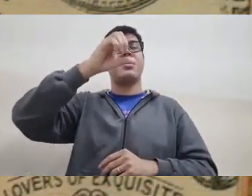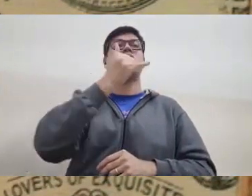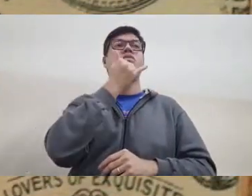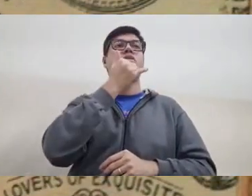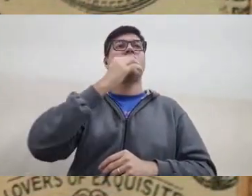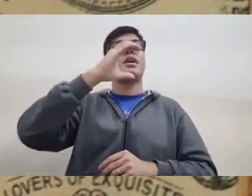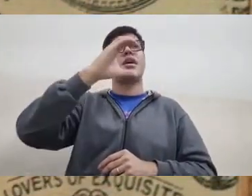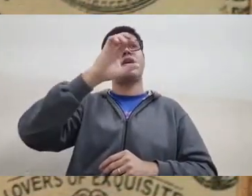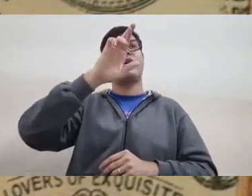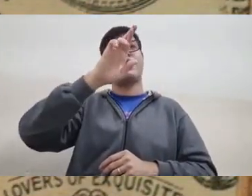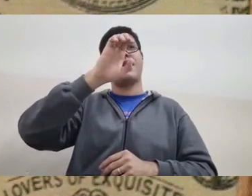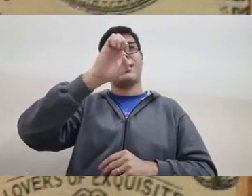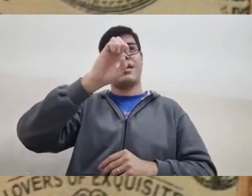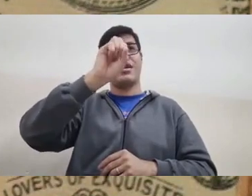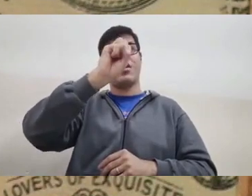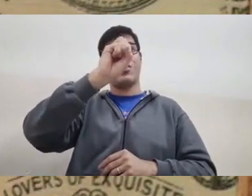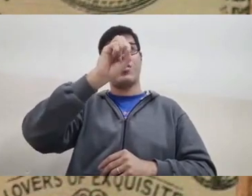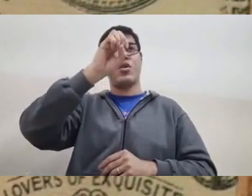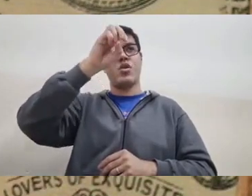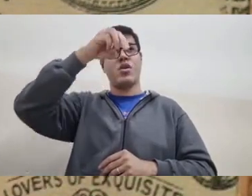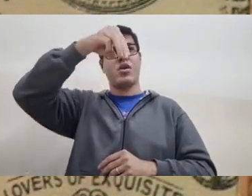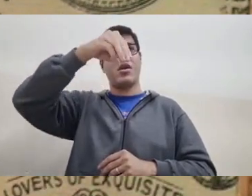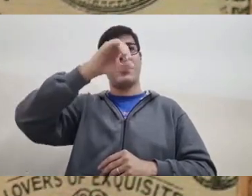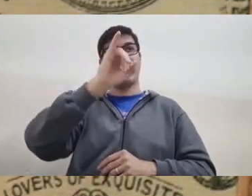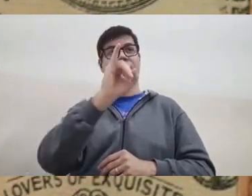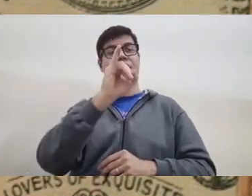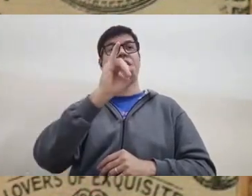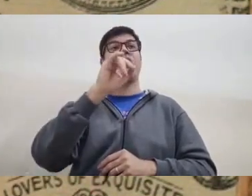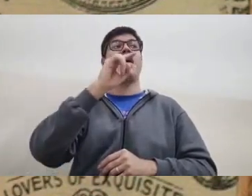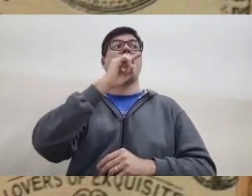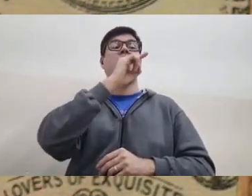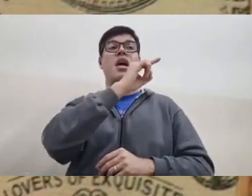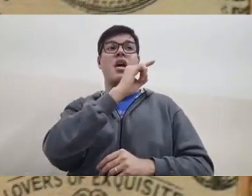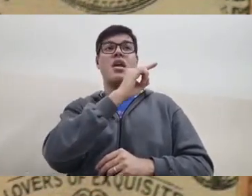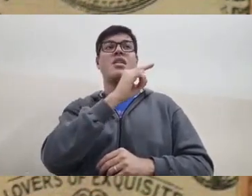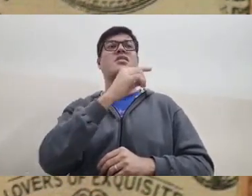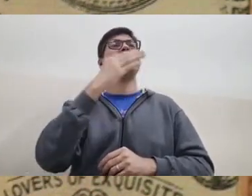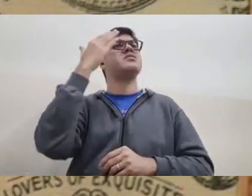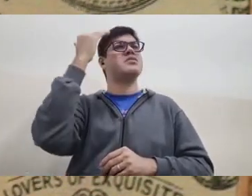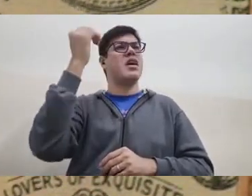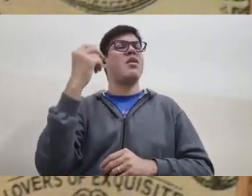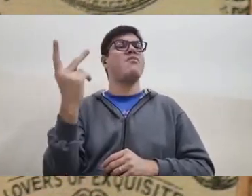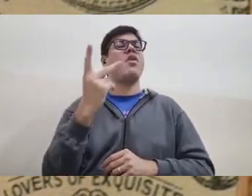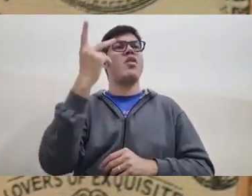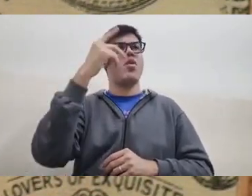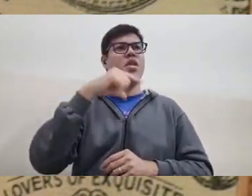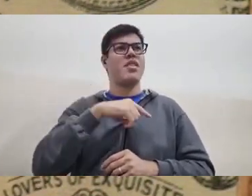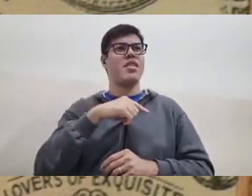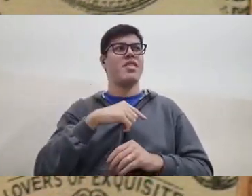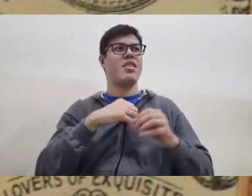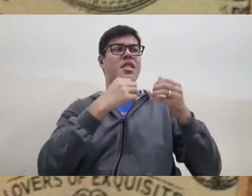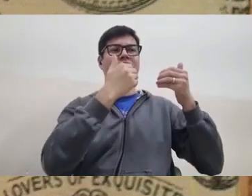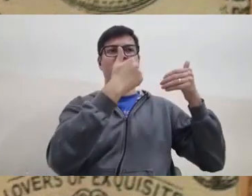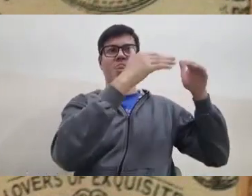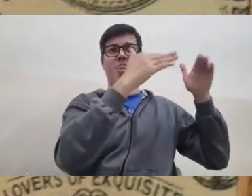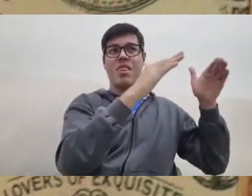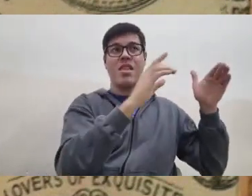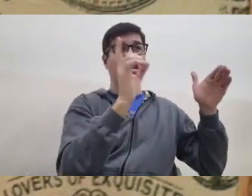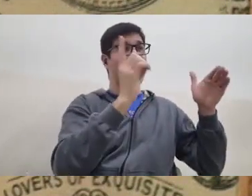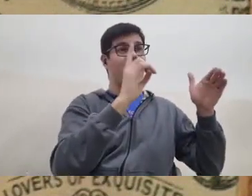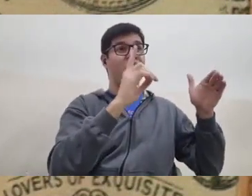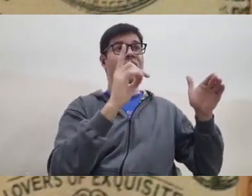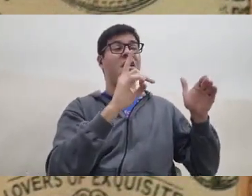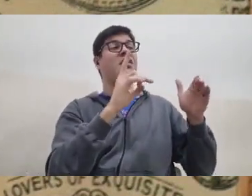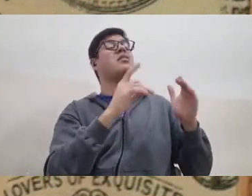aquilo ele foi uma pessoa muito grande eu vi seu valor porque ele não deixou aquilo a